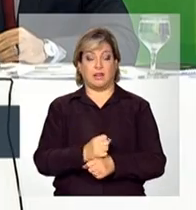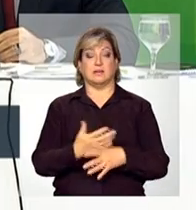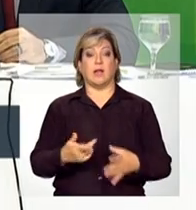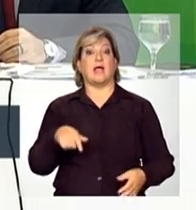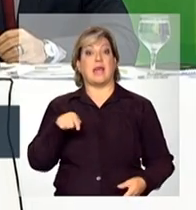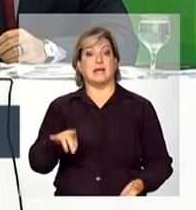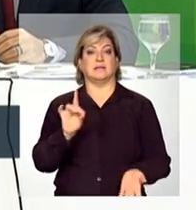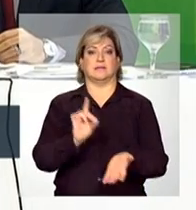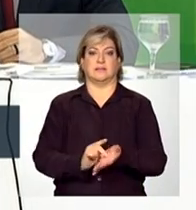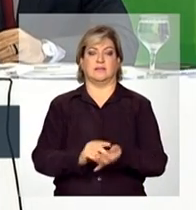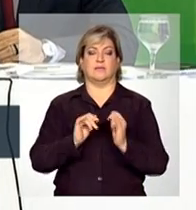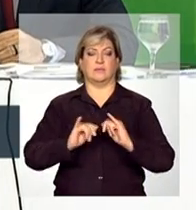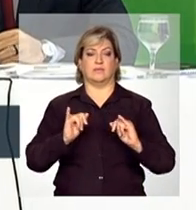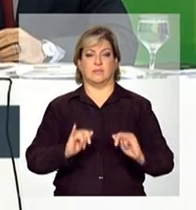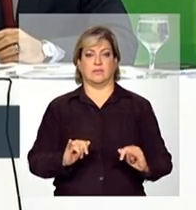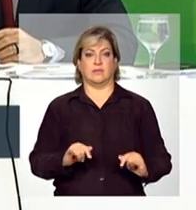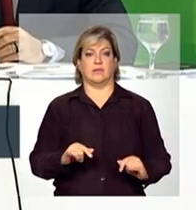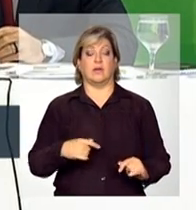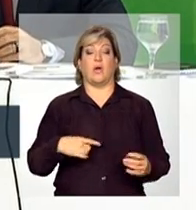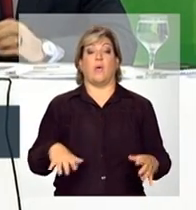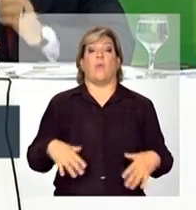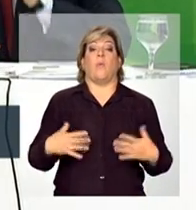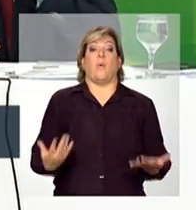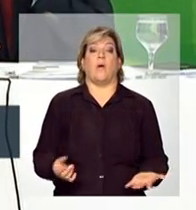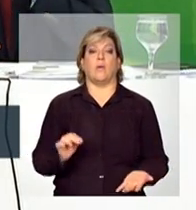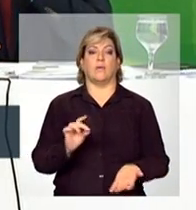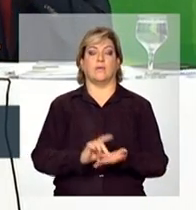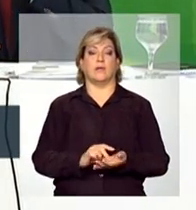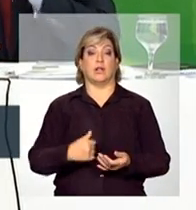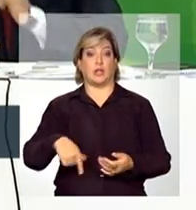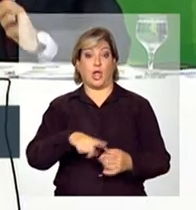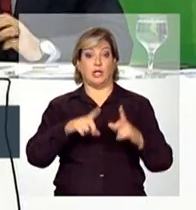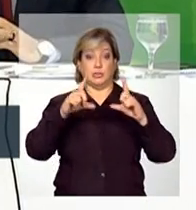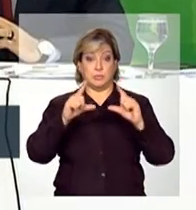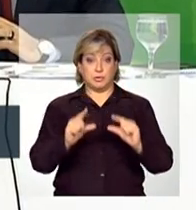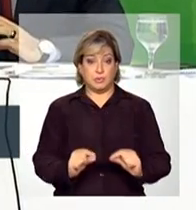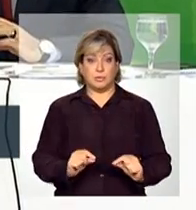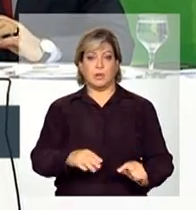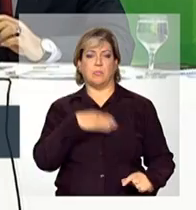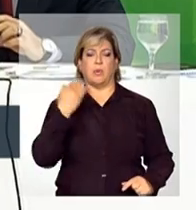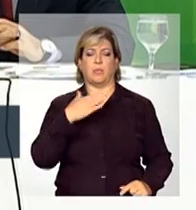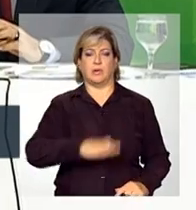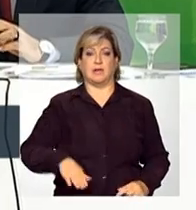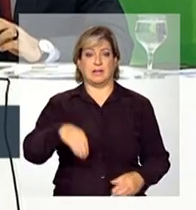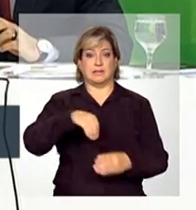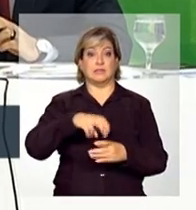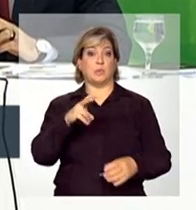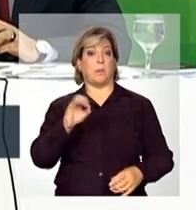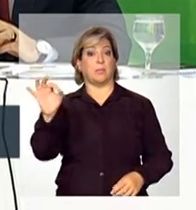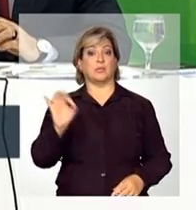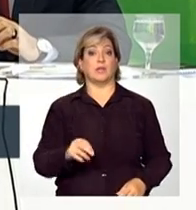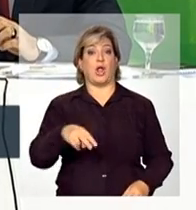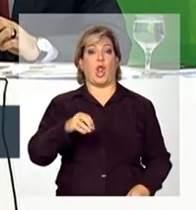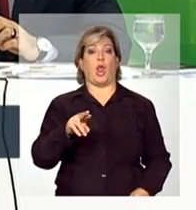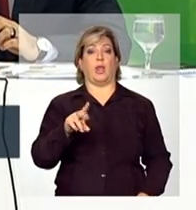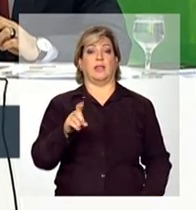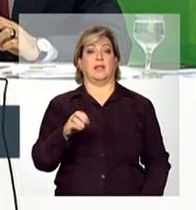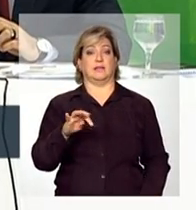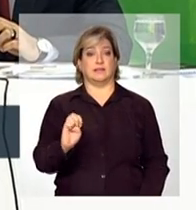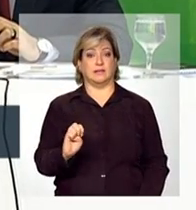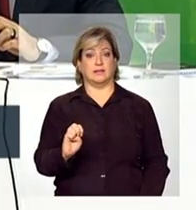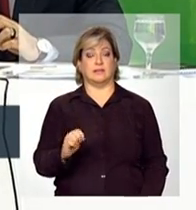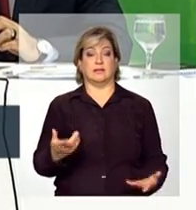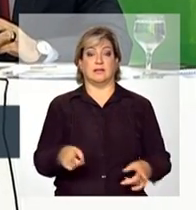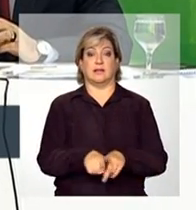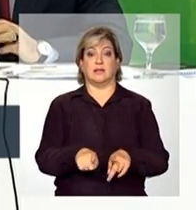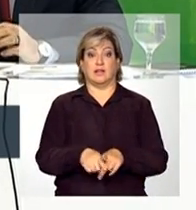realidade Qual é o dado de realidade de fluxo que nós reduzimos a mortalidade infantil em 50% no nordeste Qual é o dado de fluxo que